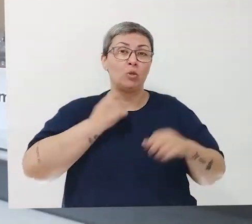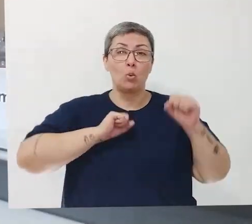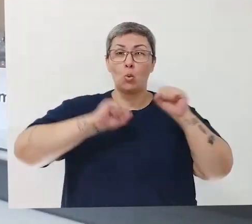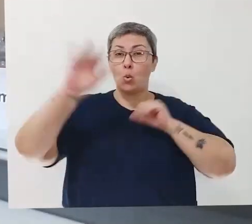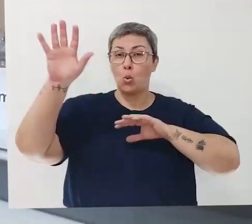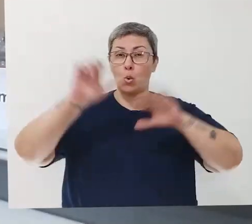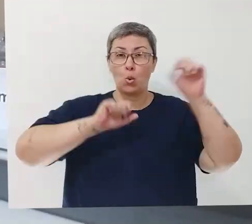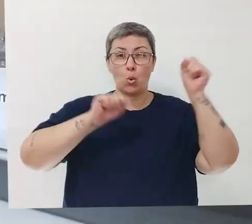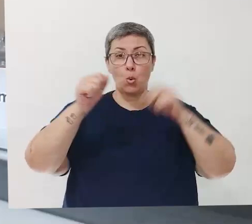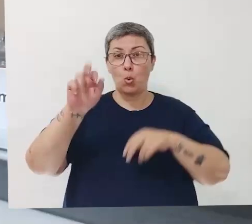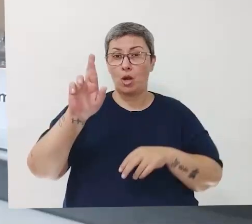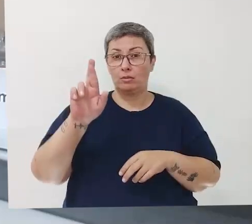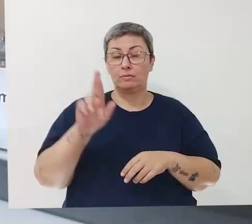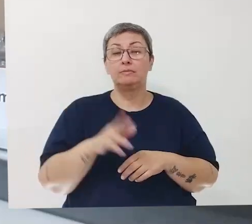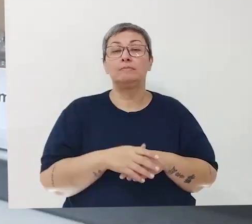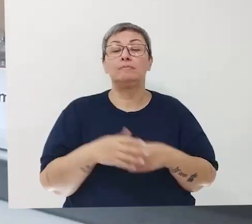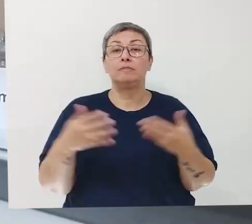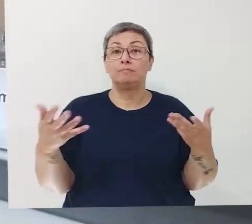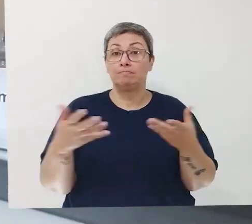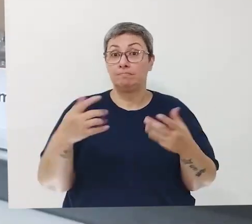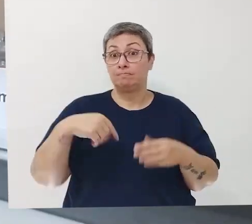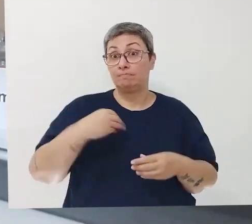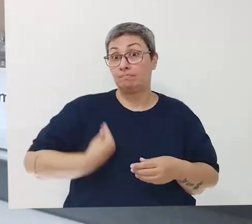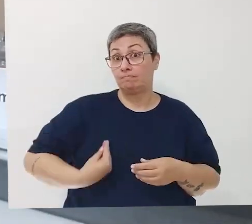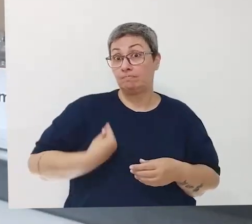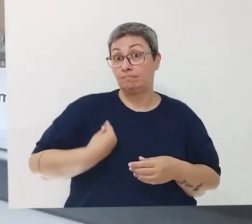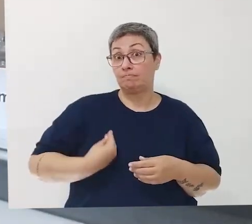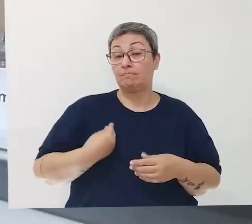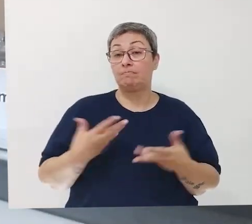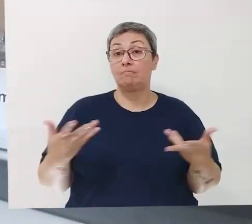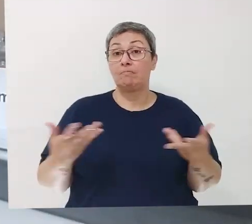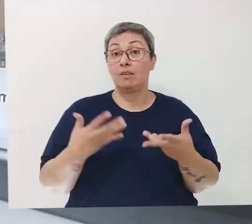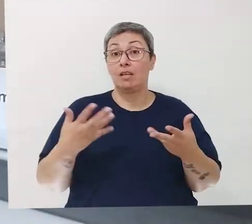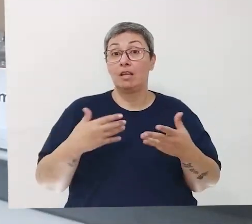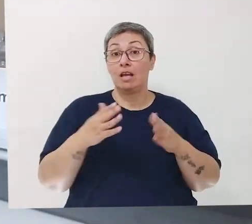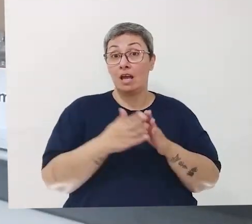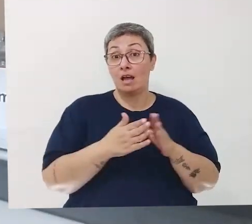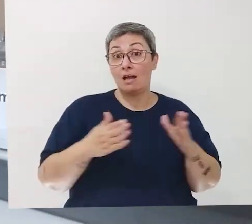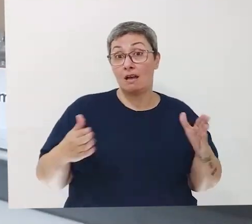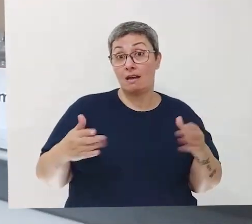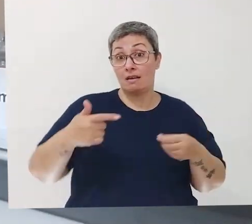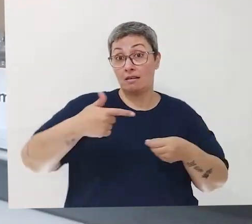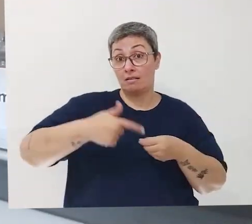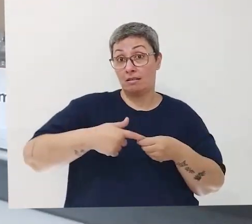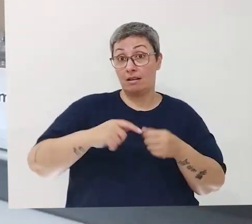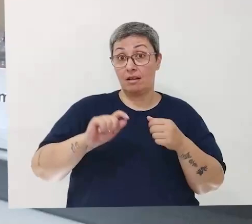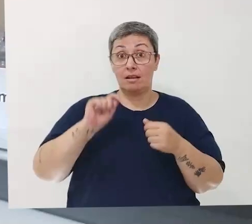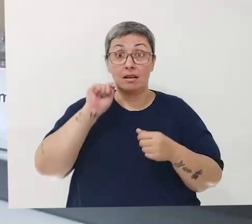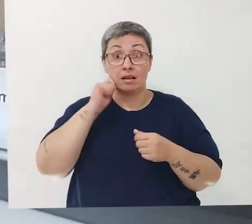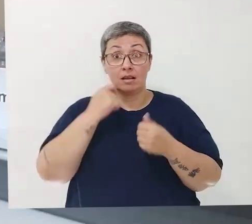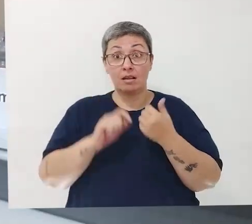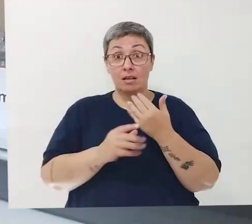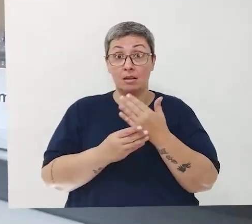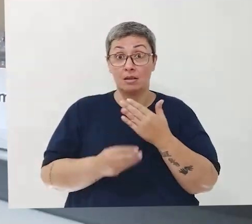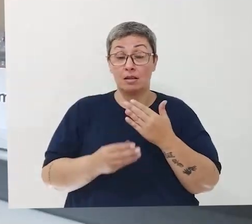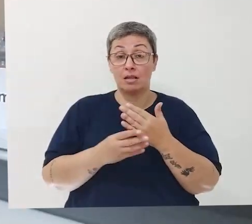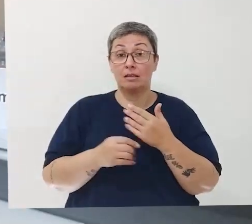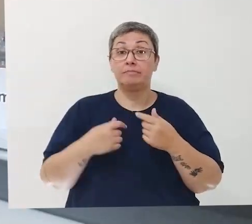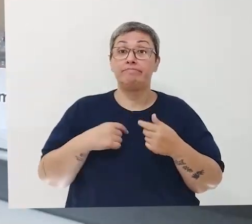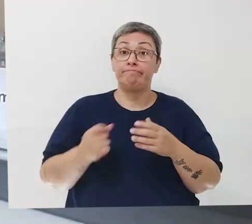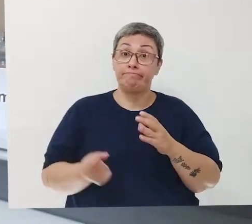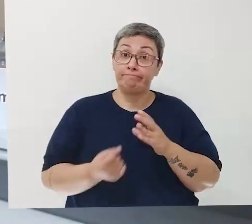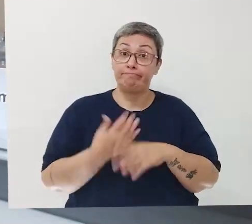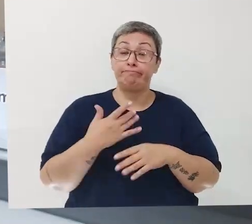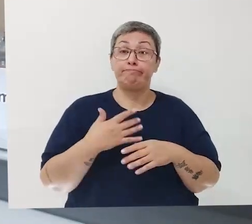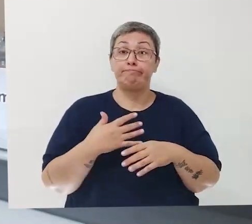para a atmosfera. Nós vivemos ainda a era do petróleo, tá? E isso gera um